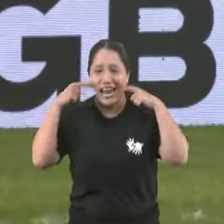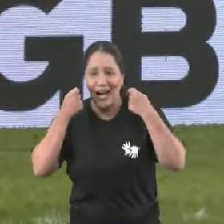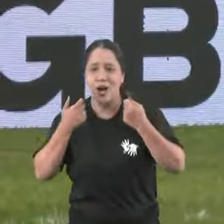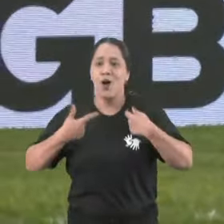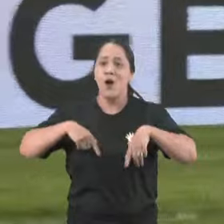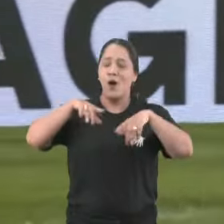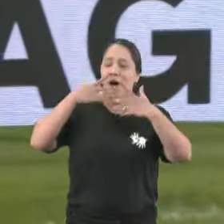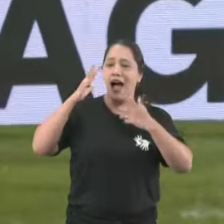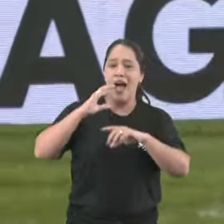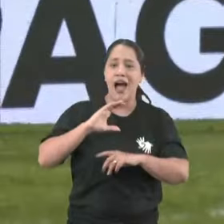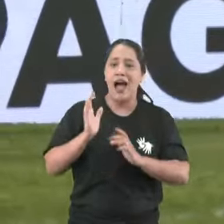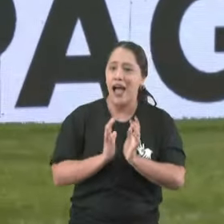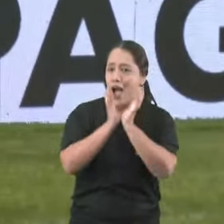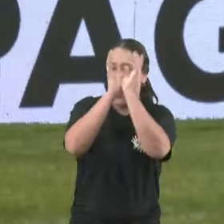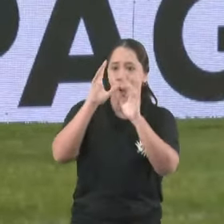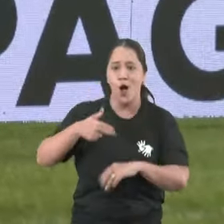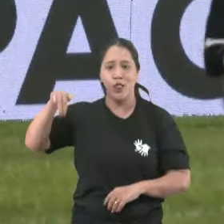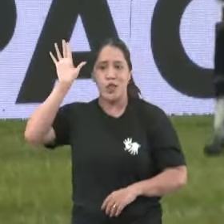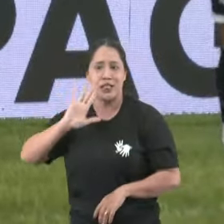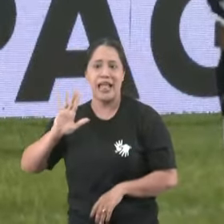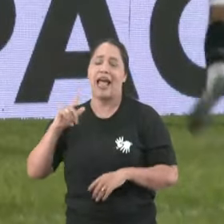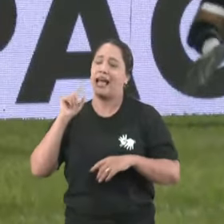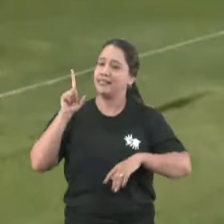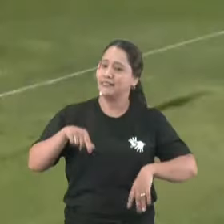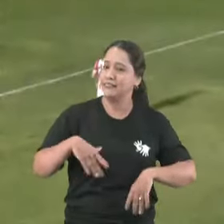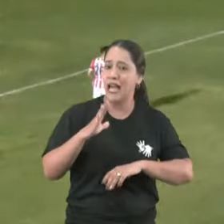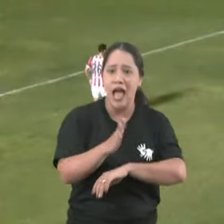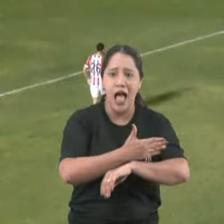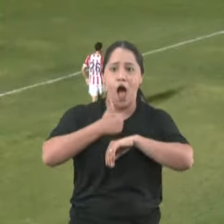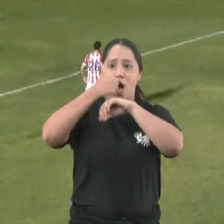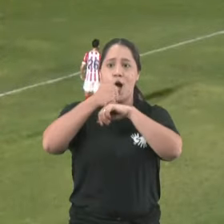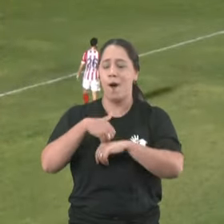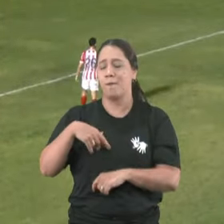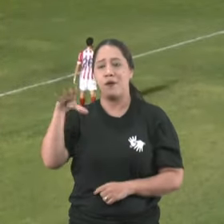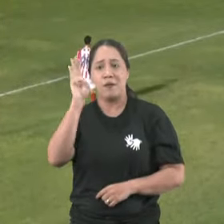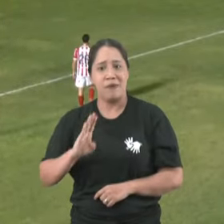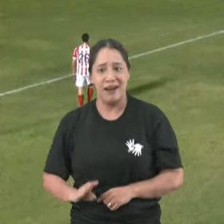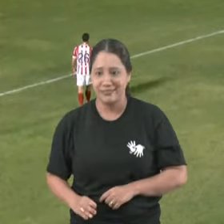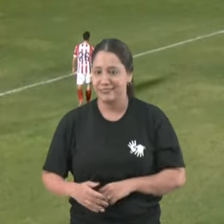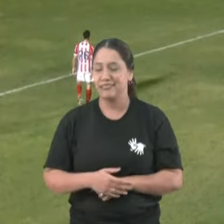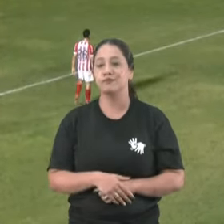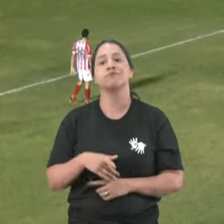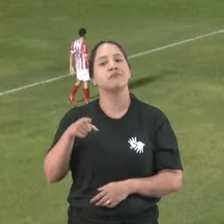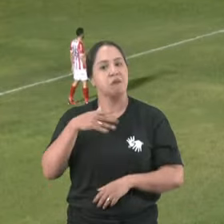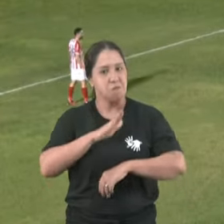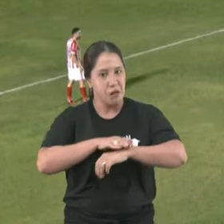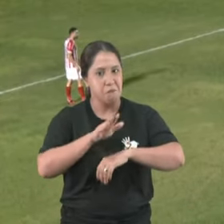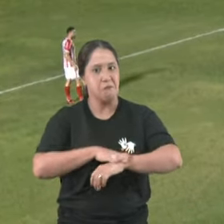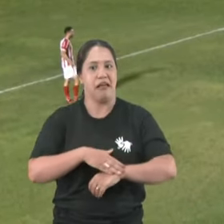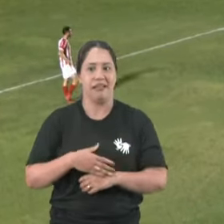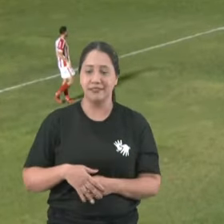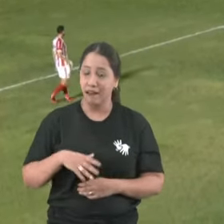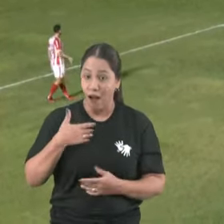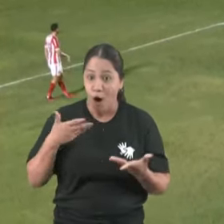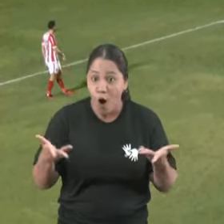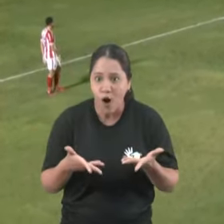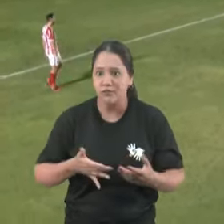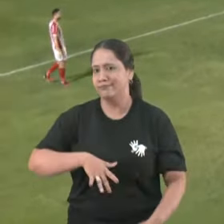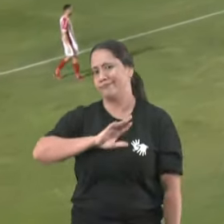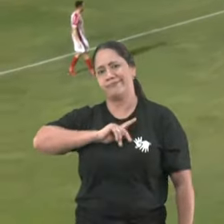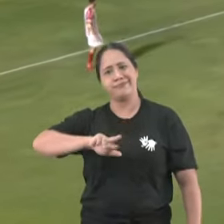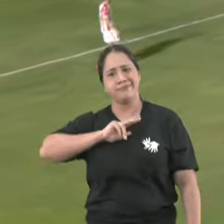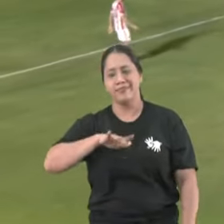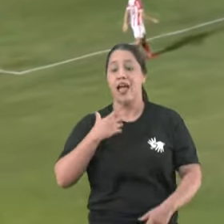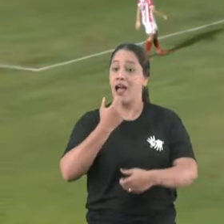do Nordeste, na Copa do Brasil. Todo lugar ele faz gol. E fase vive Anselmo Ramon. Não é de hoje, né? O ano